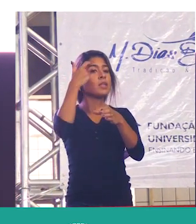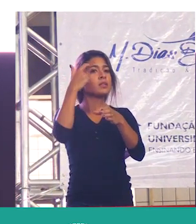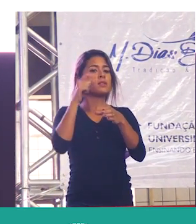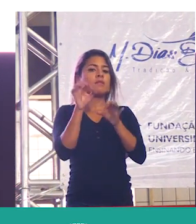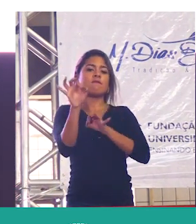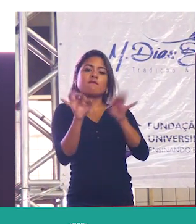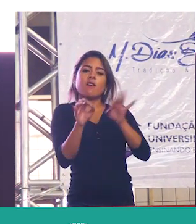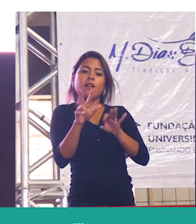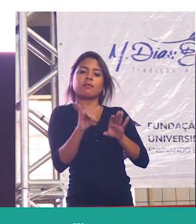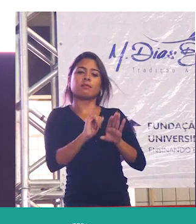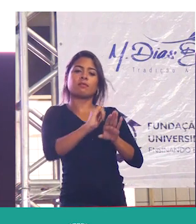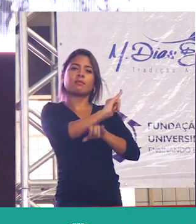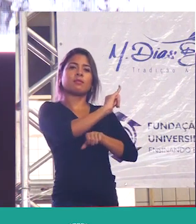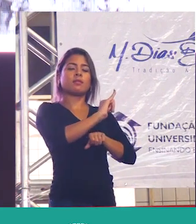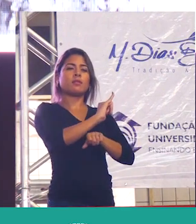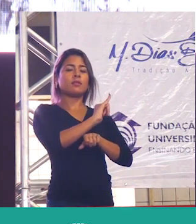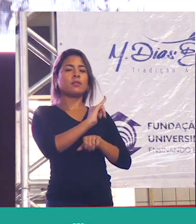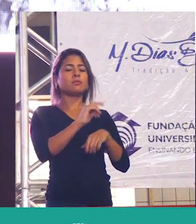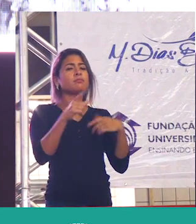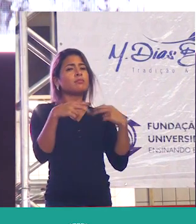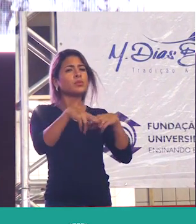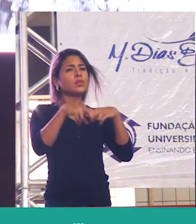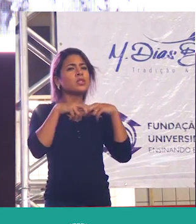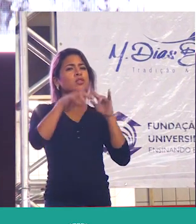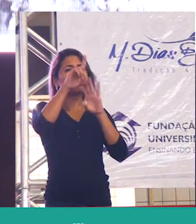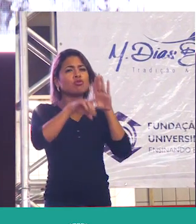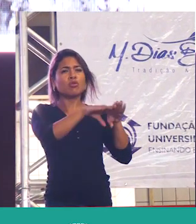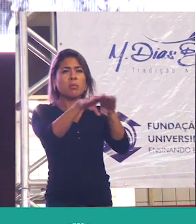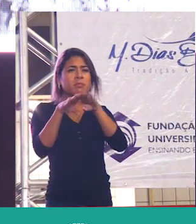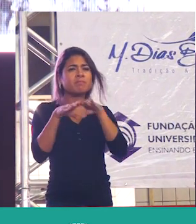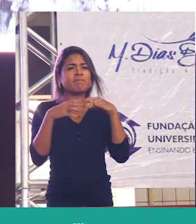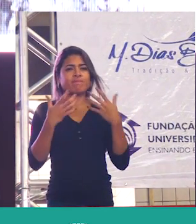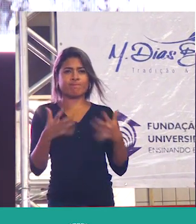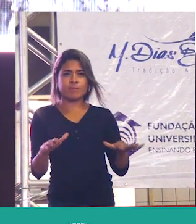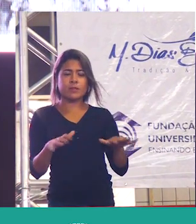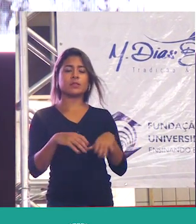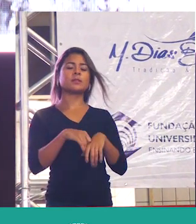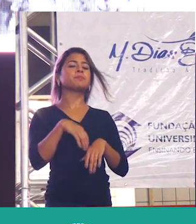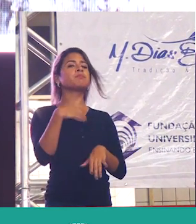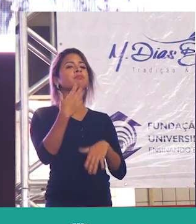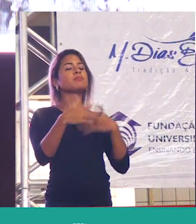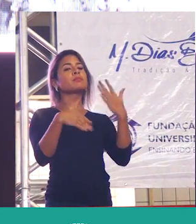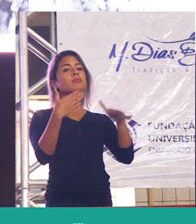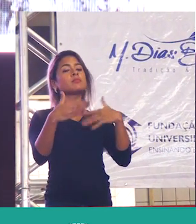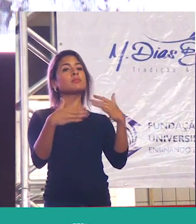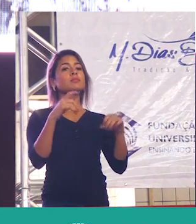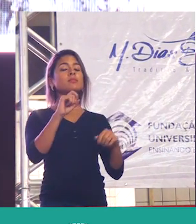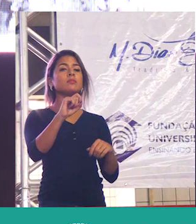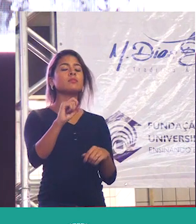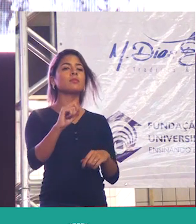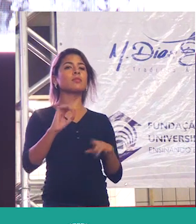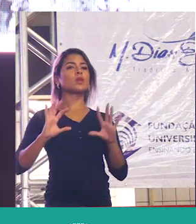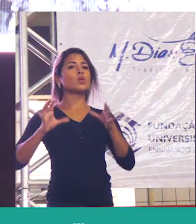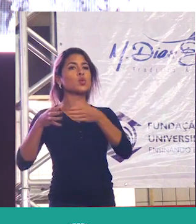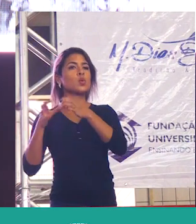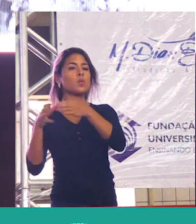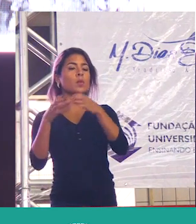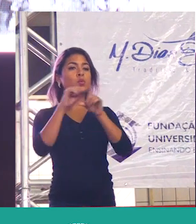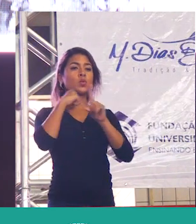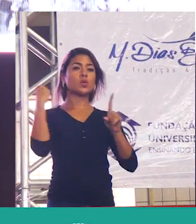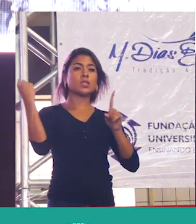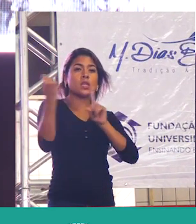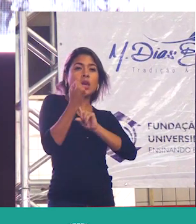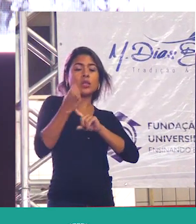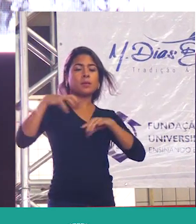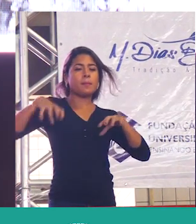a redemocratização. E pessoal, enquanto isso, vários setores da